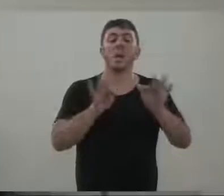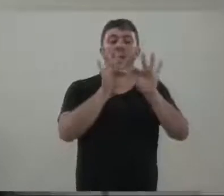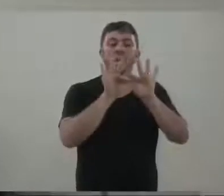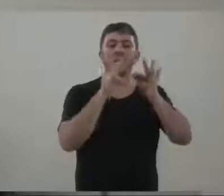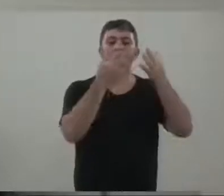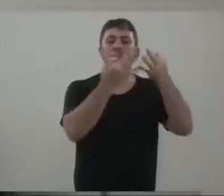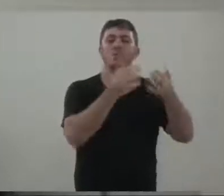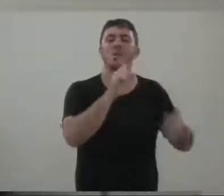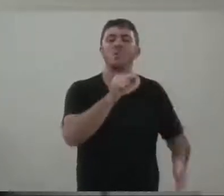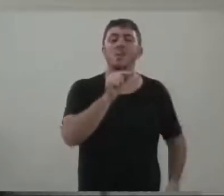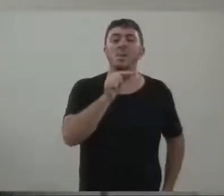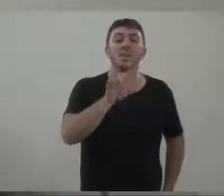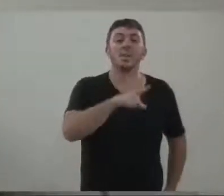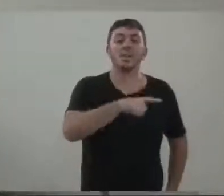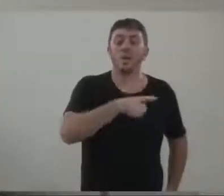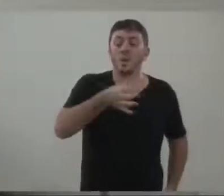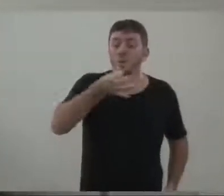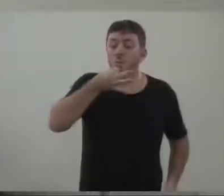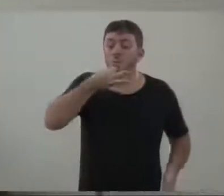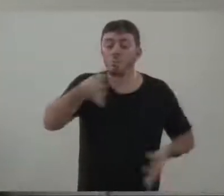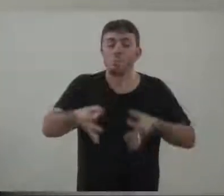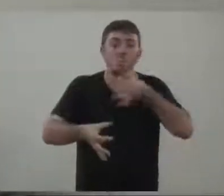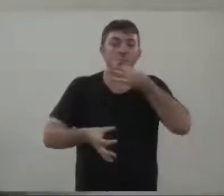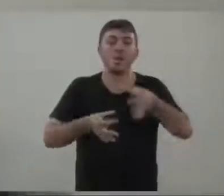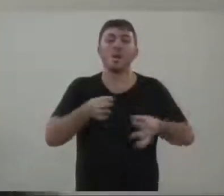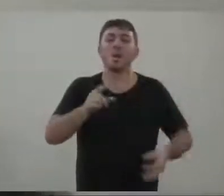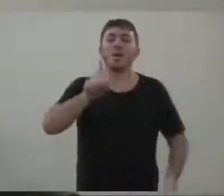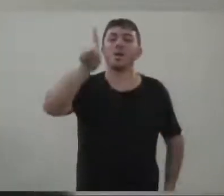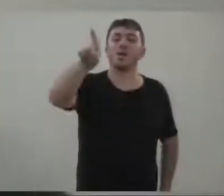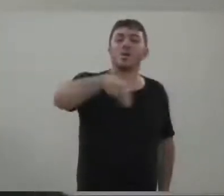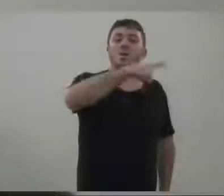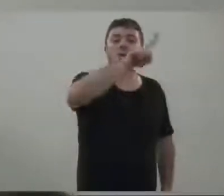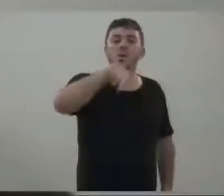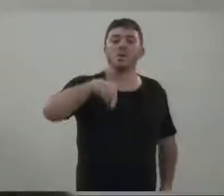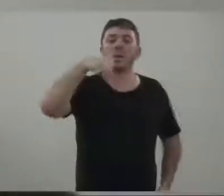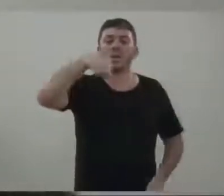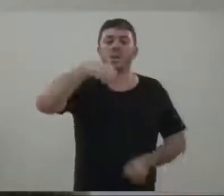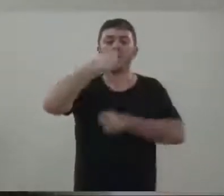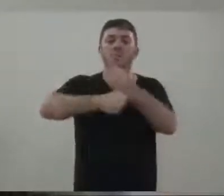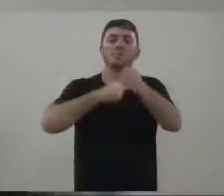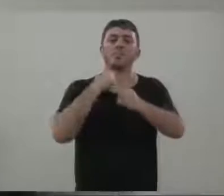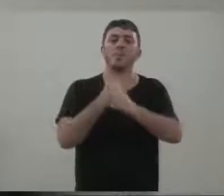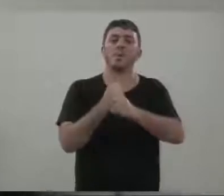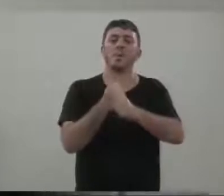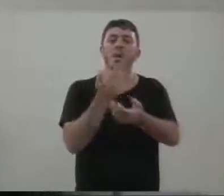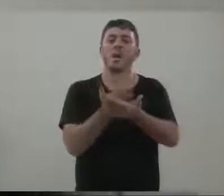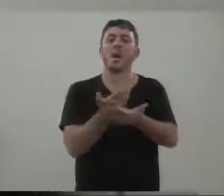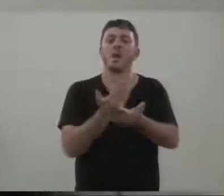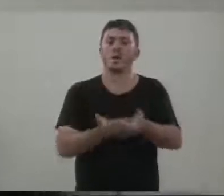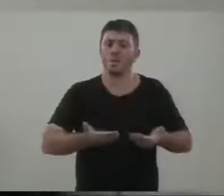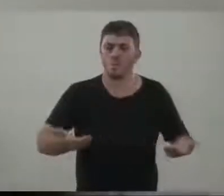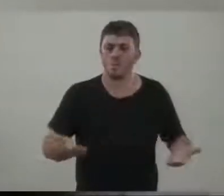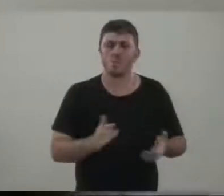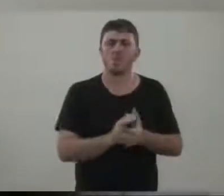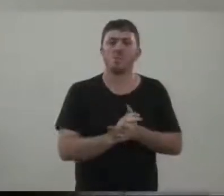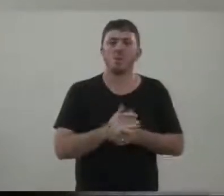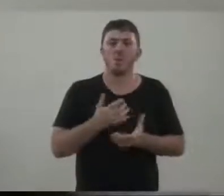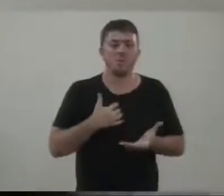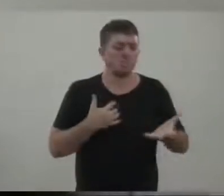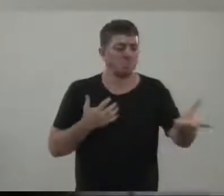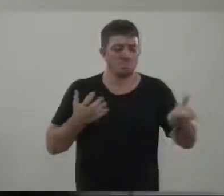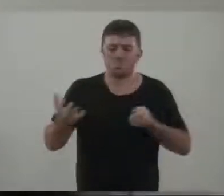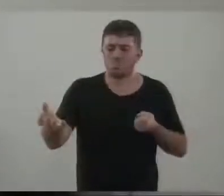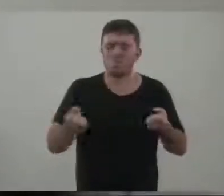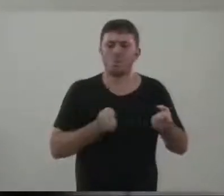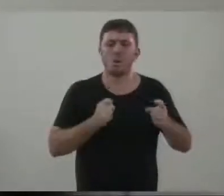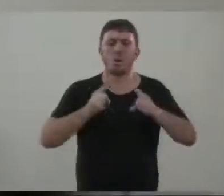opinarem sobre o cancelamento do ano letivo. Eu recebi algumas reclamações e parece que há uma